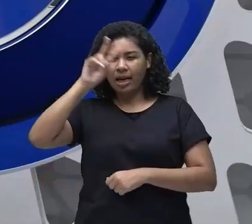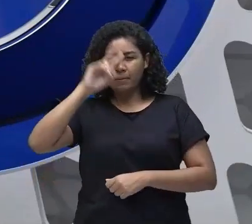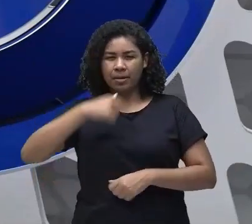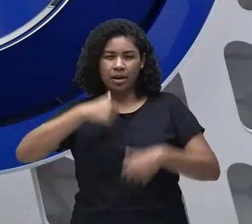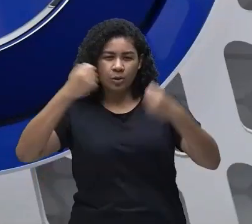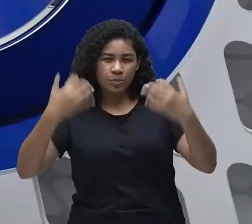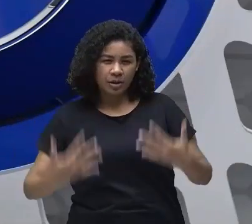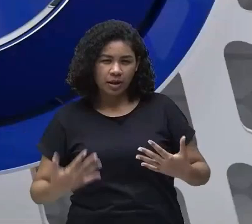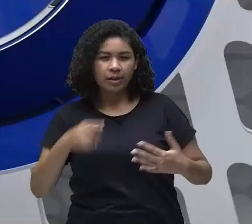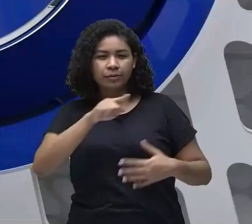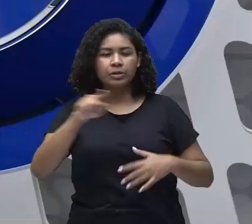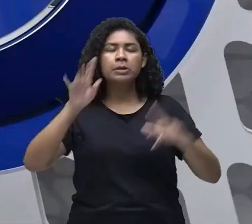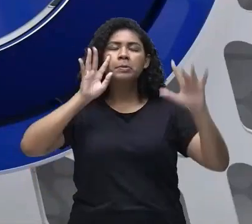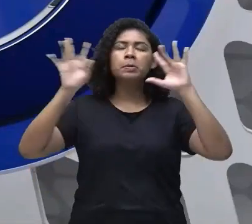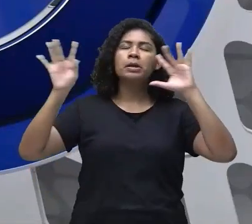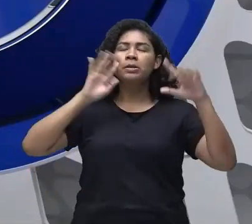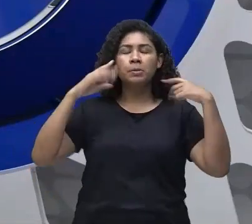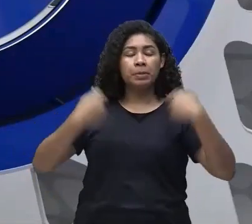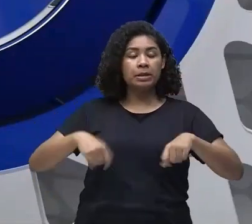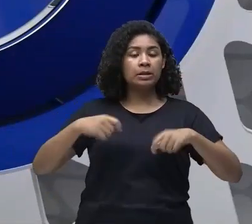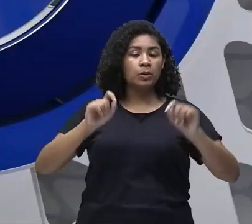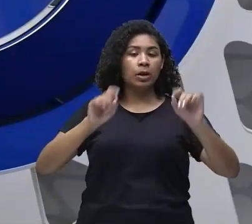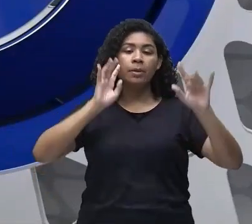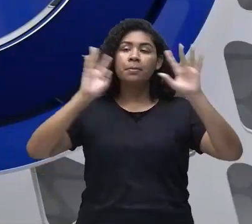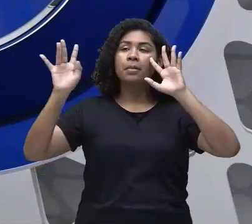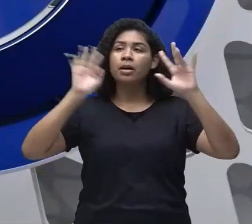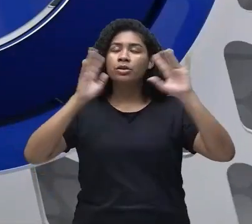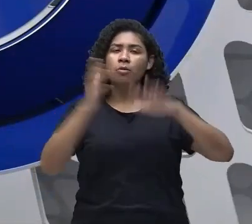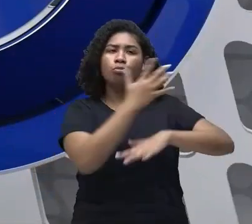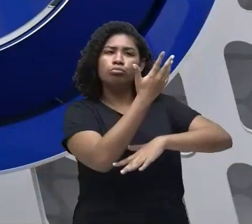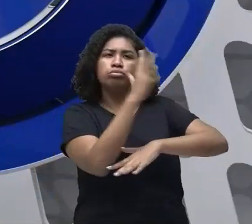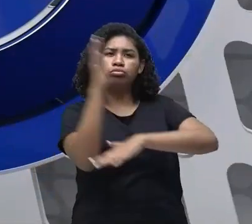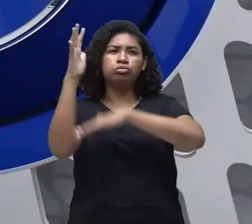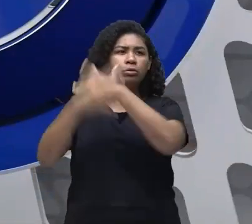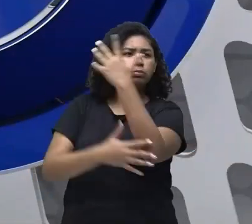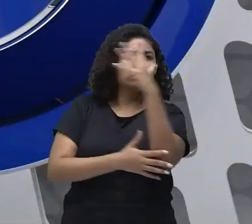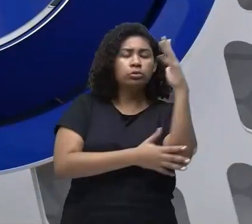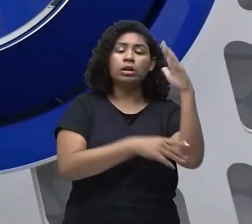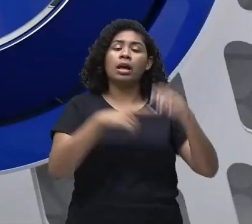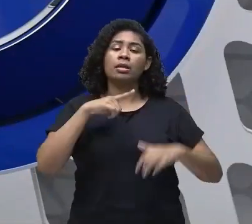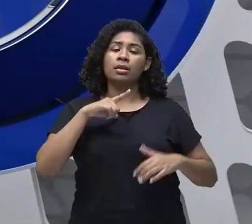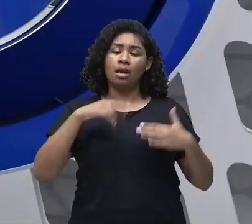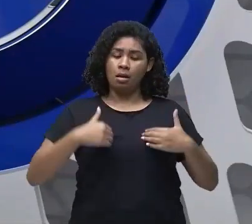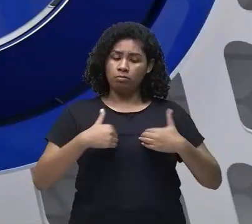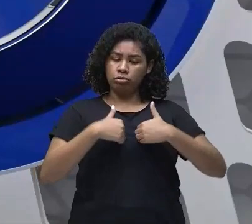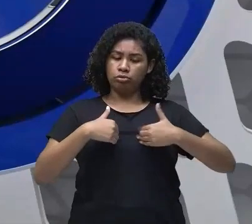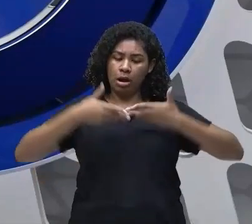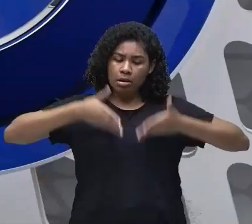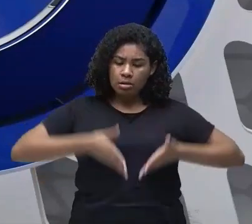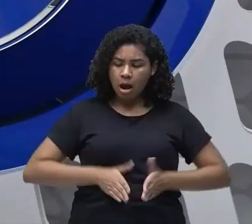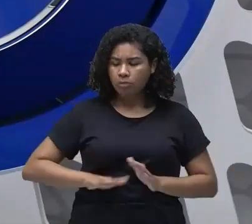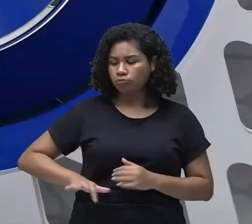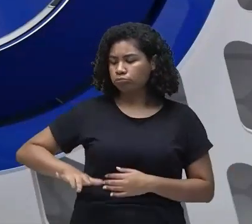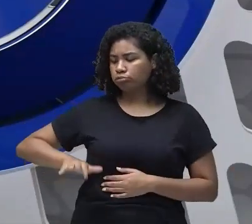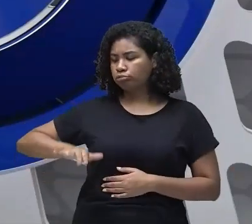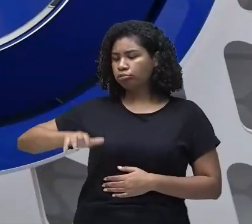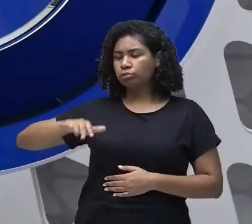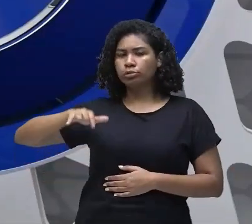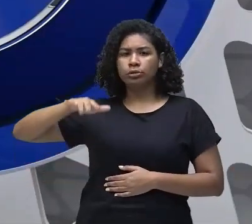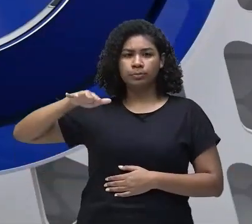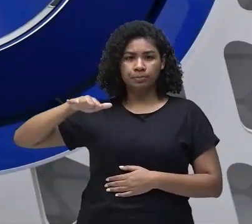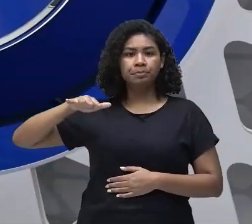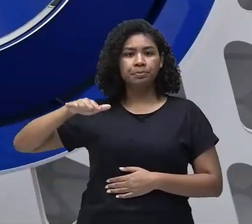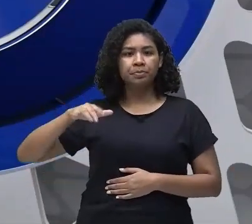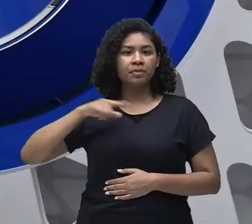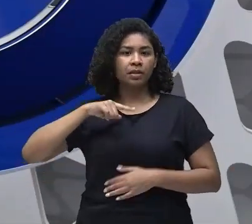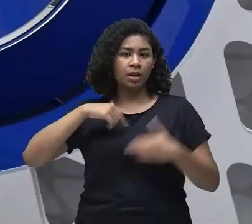grande floresta, que há animais que nascem, né, se desenvolvem, também morrem. Você não